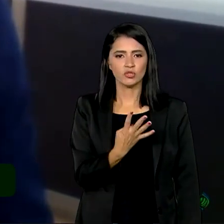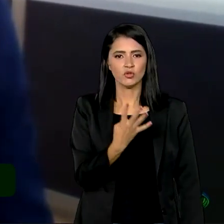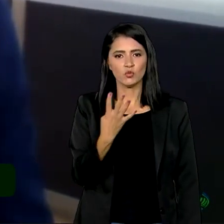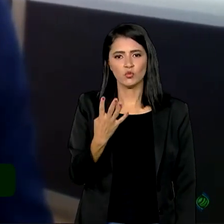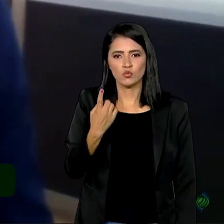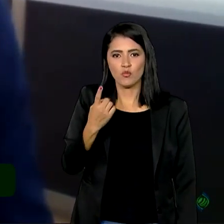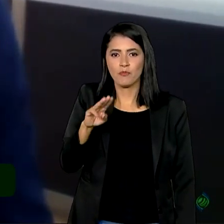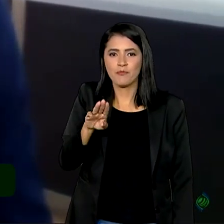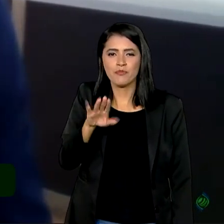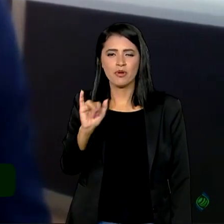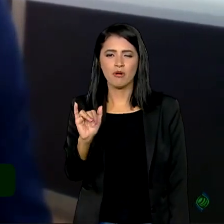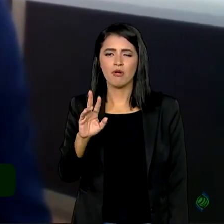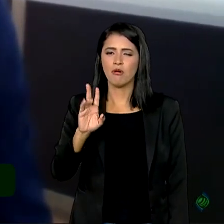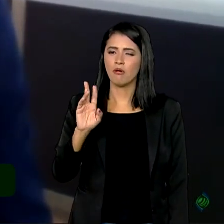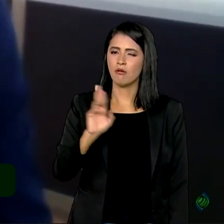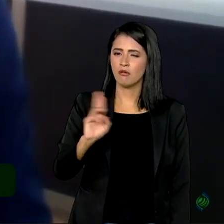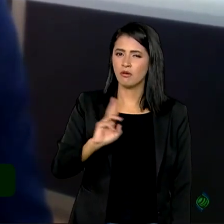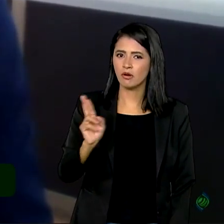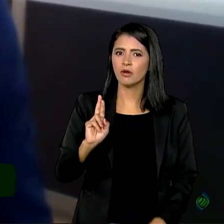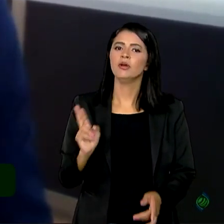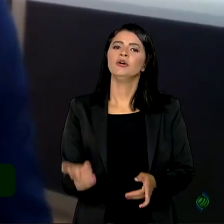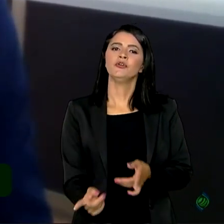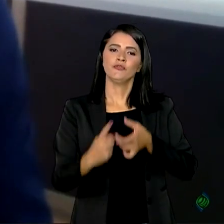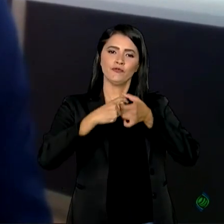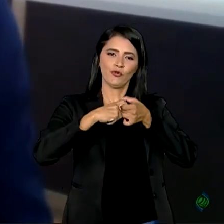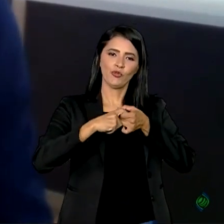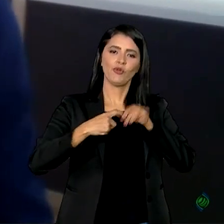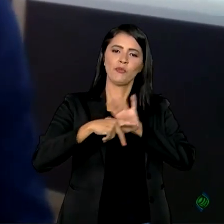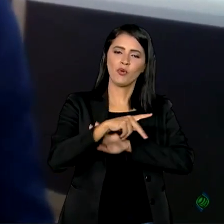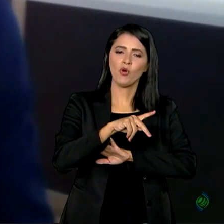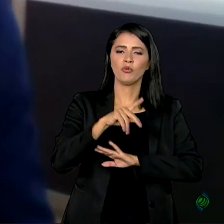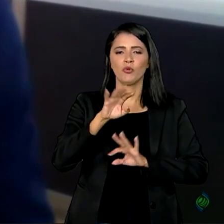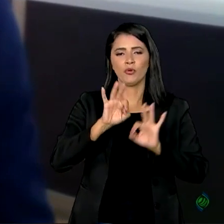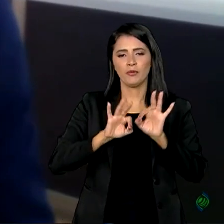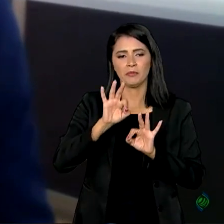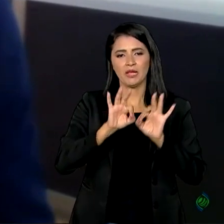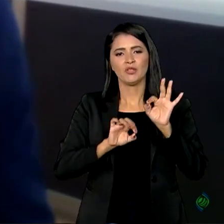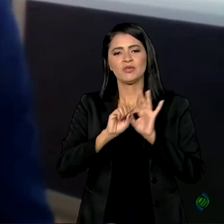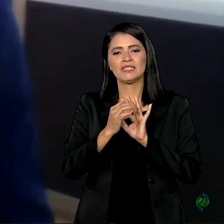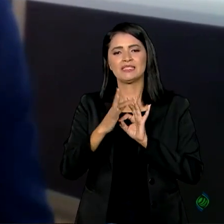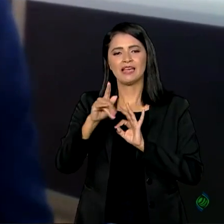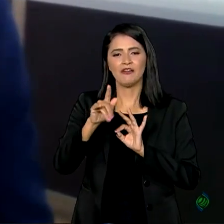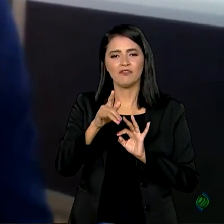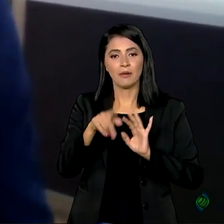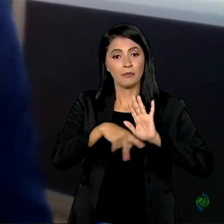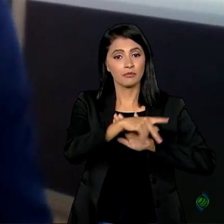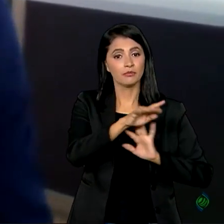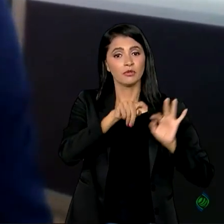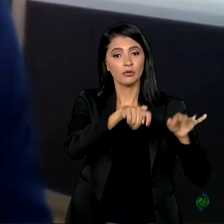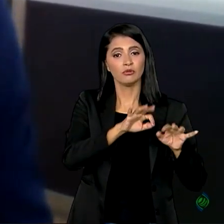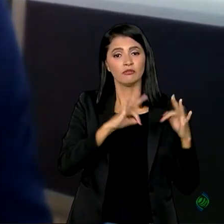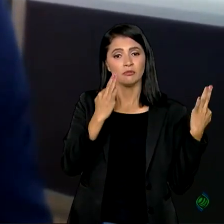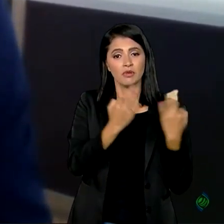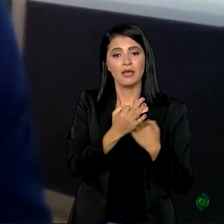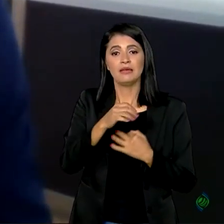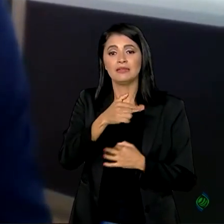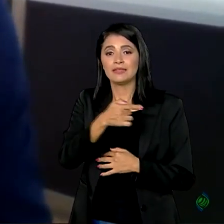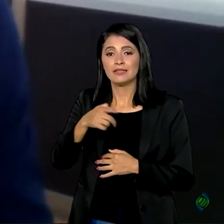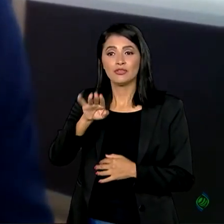441 bilhões de reais, voltou o plano safra da agricultura familiar, que foram 77 bilhões de